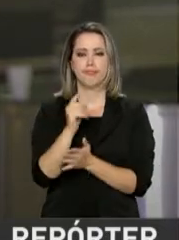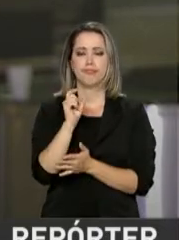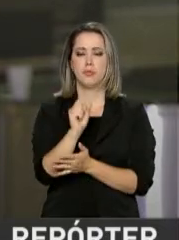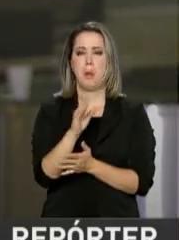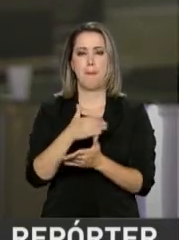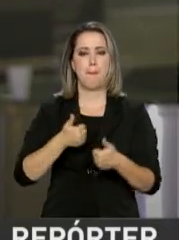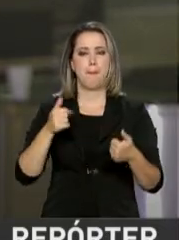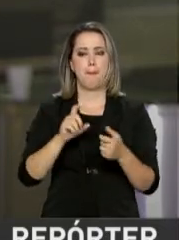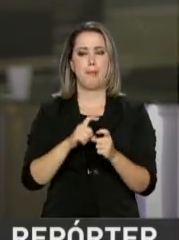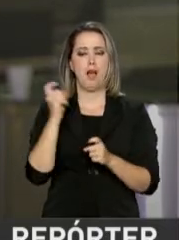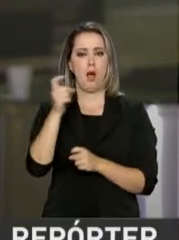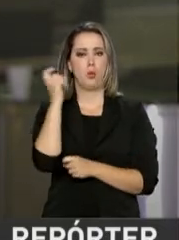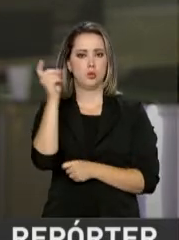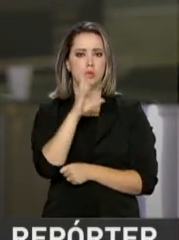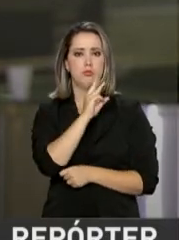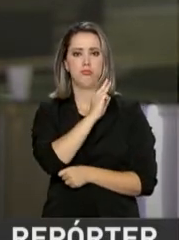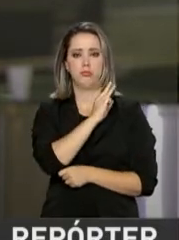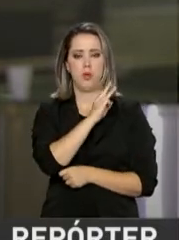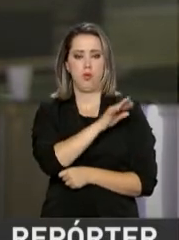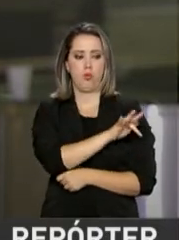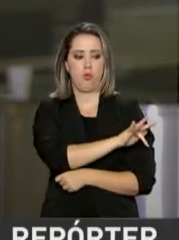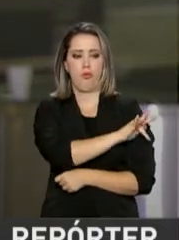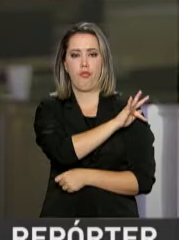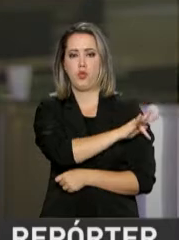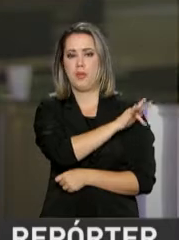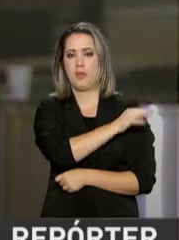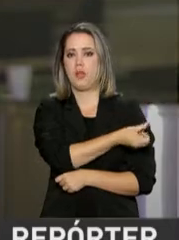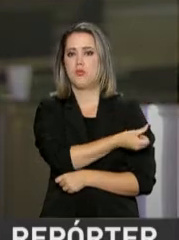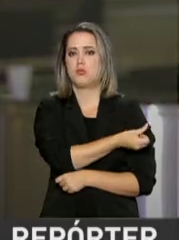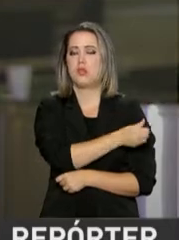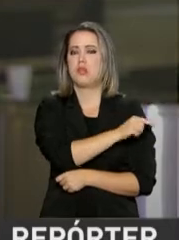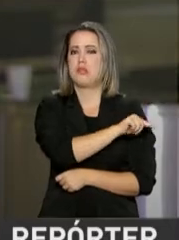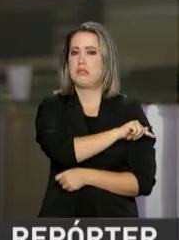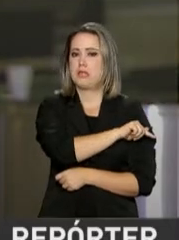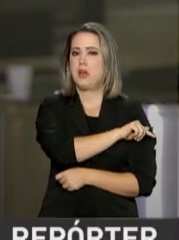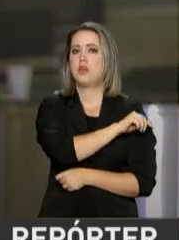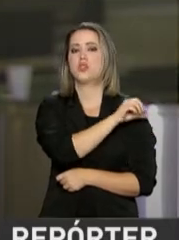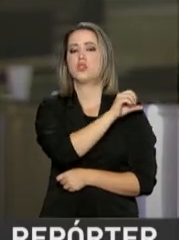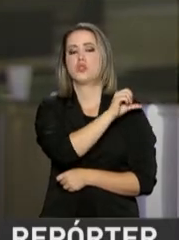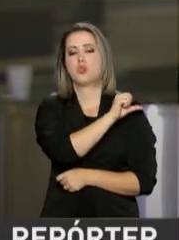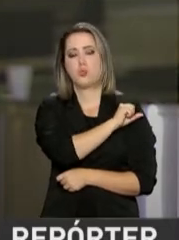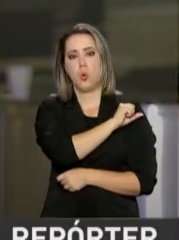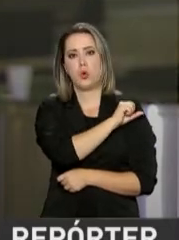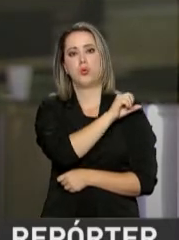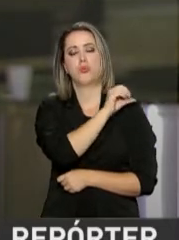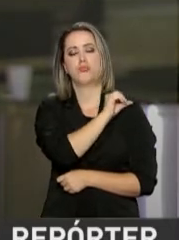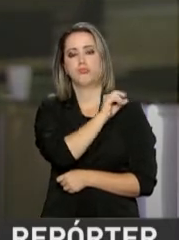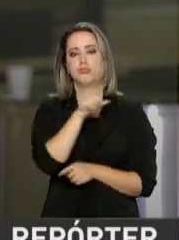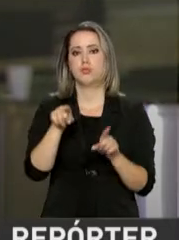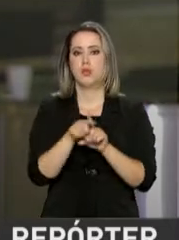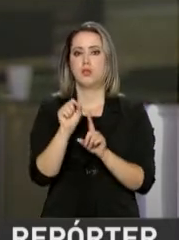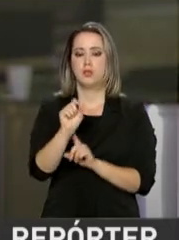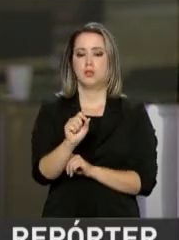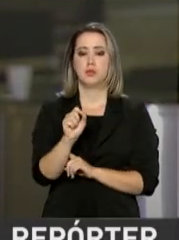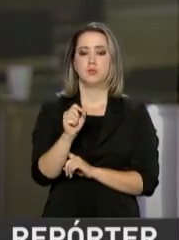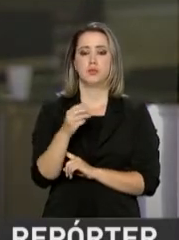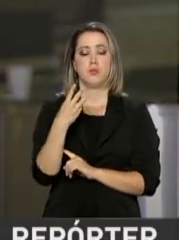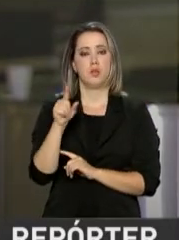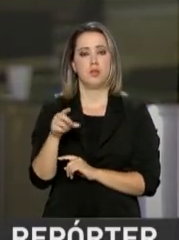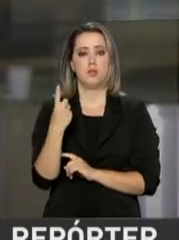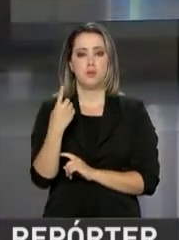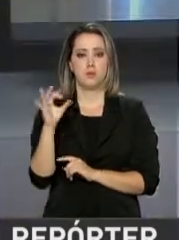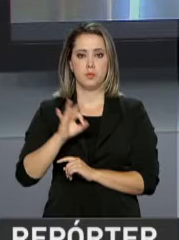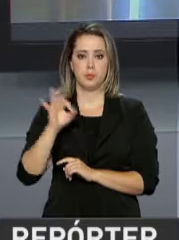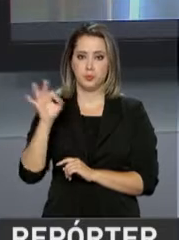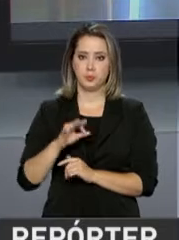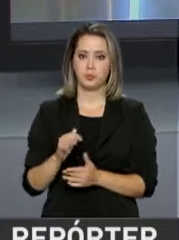fundamental chegando a 3,2 por cento no 7º ano e 3,1 por cento no oitavo ano moto